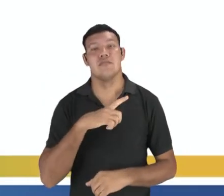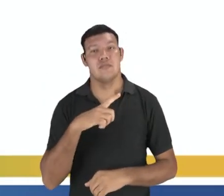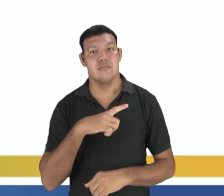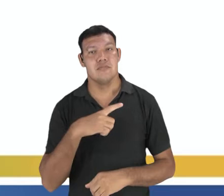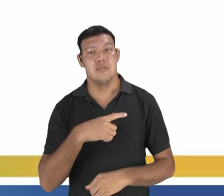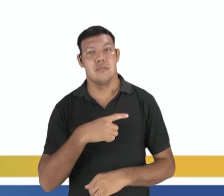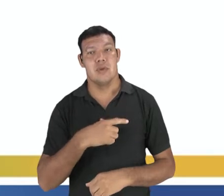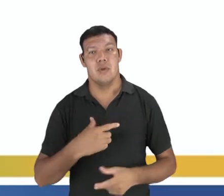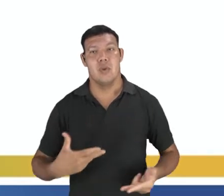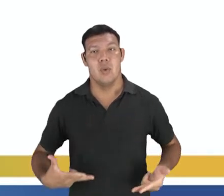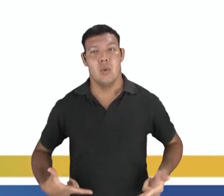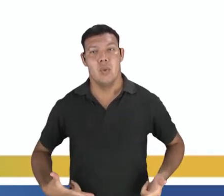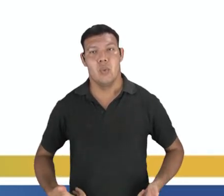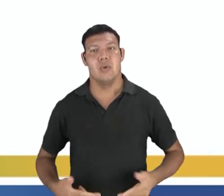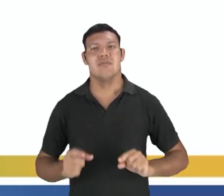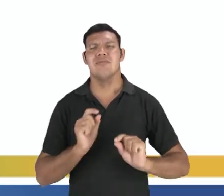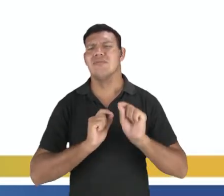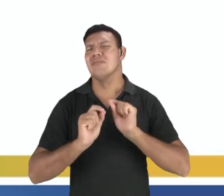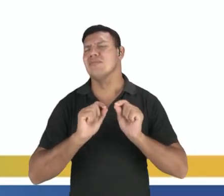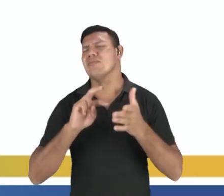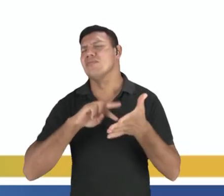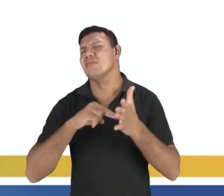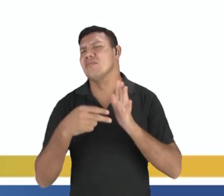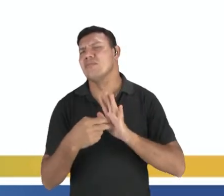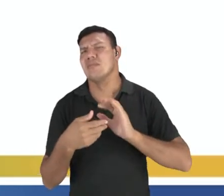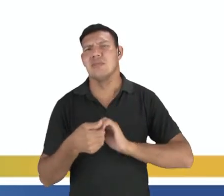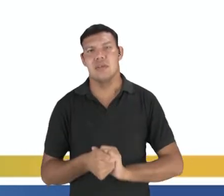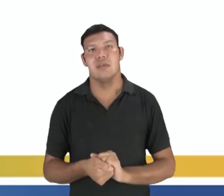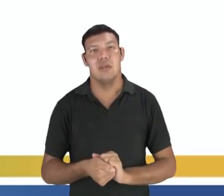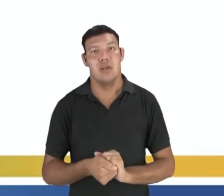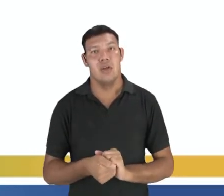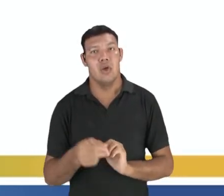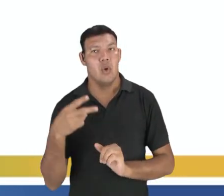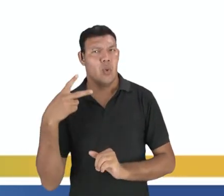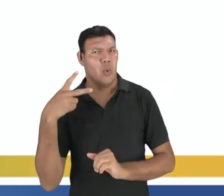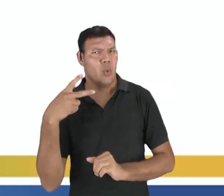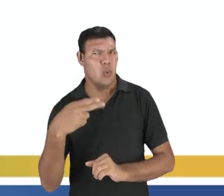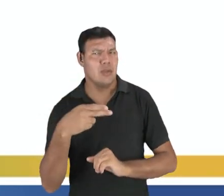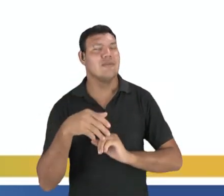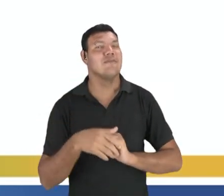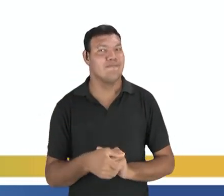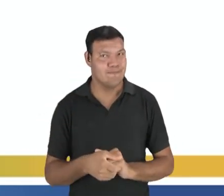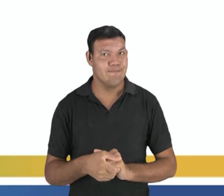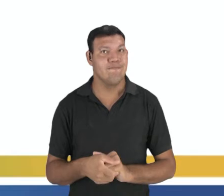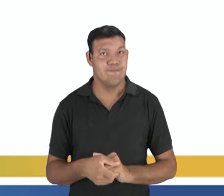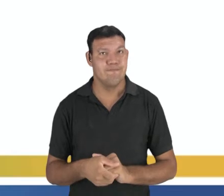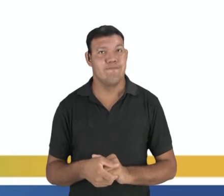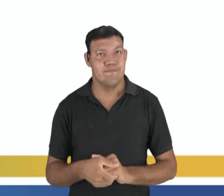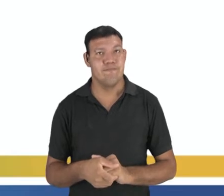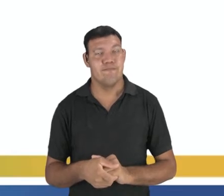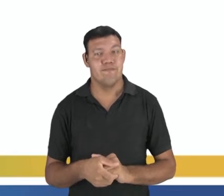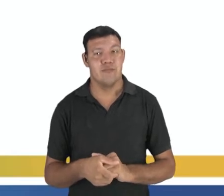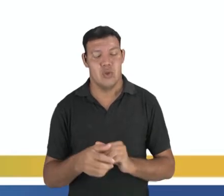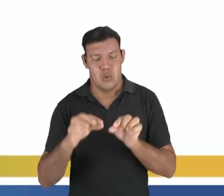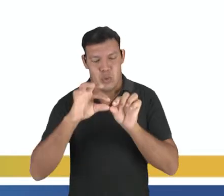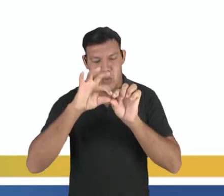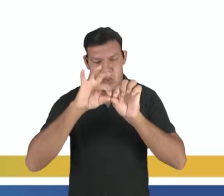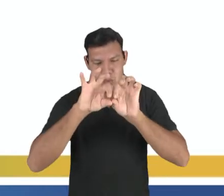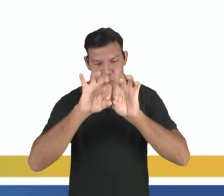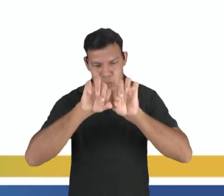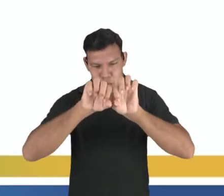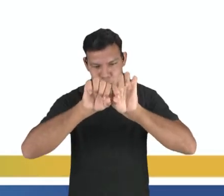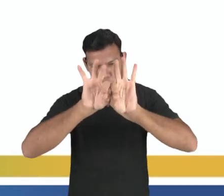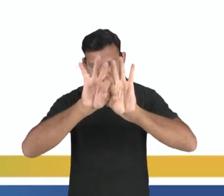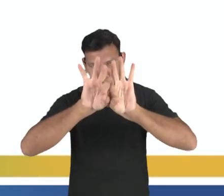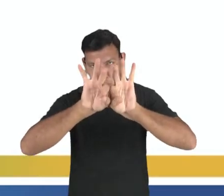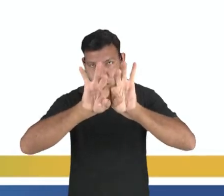chamado de vasectomia. O que seria essa vasectomia? Seria um corte que pode acontecer aí no ducto deferente, que é